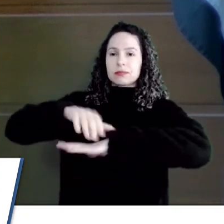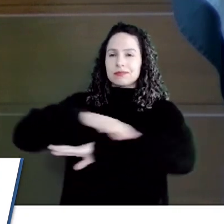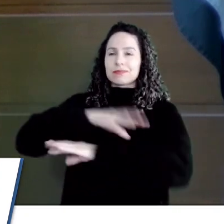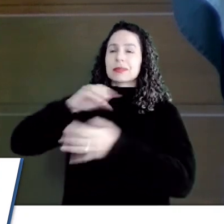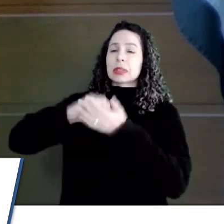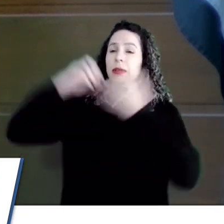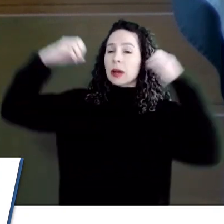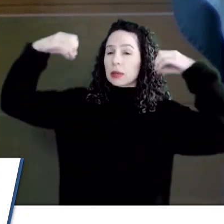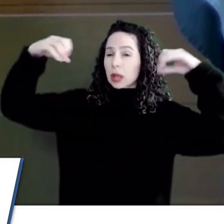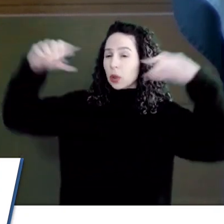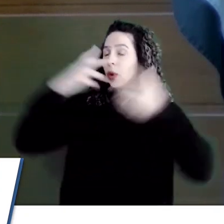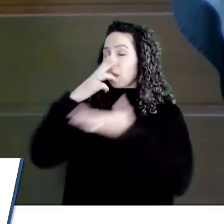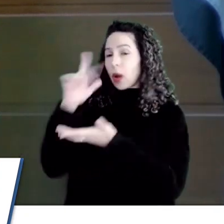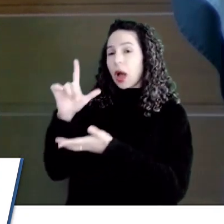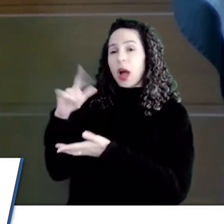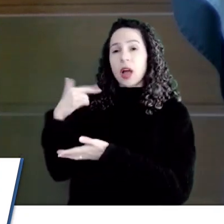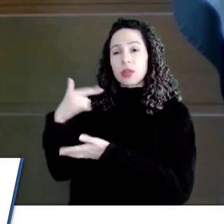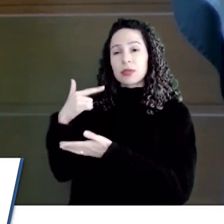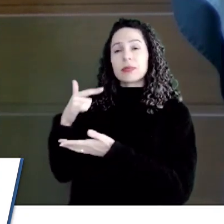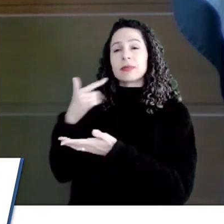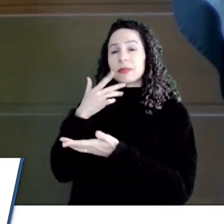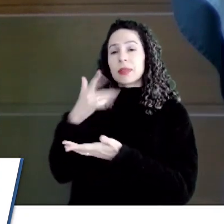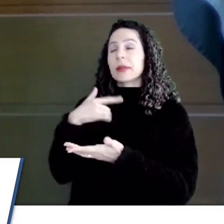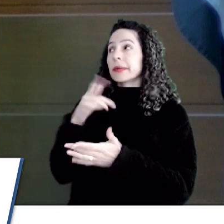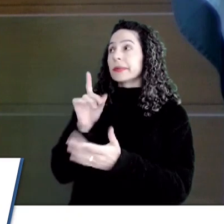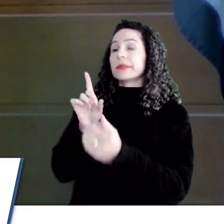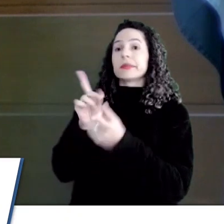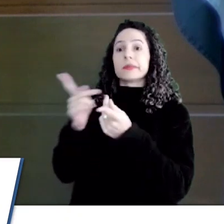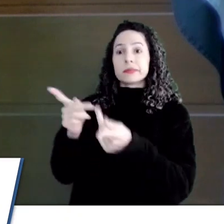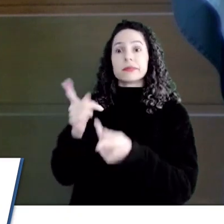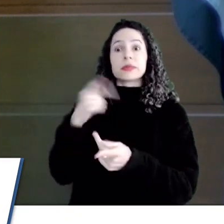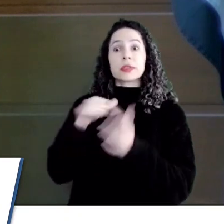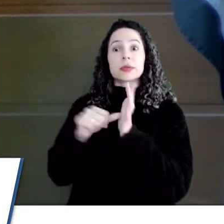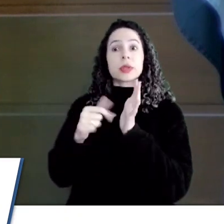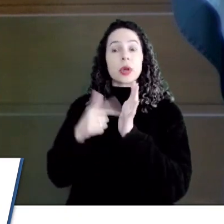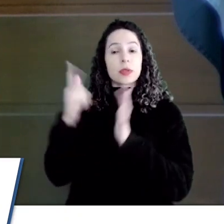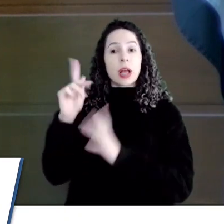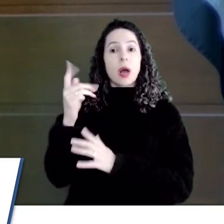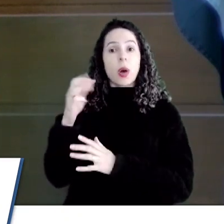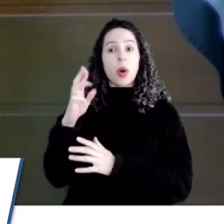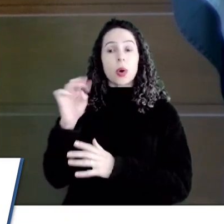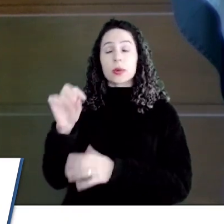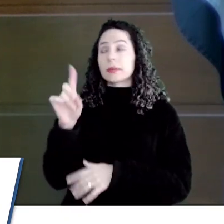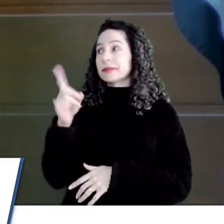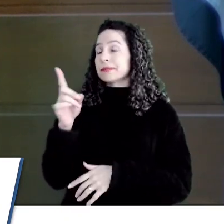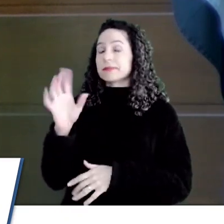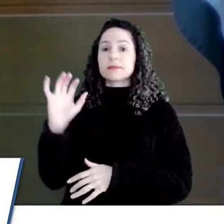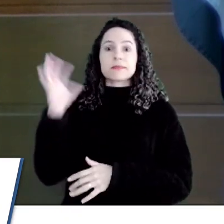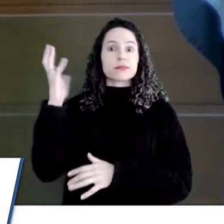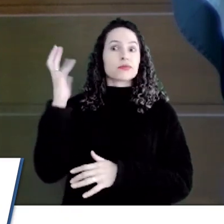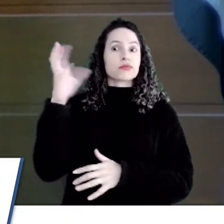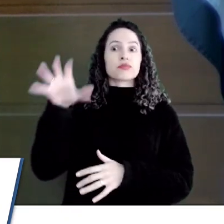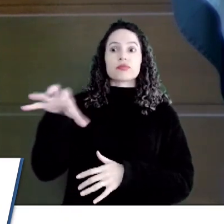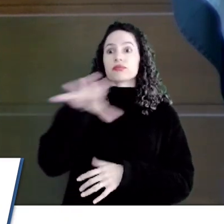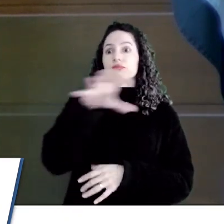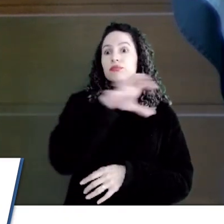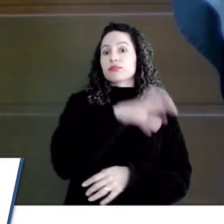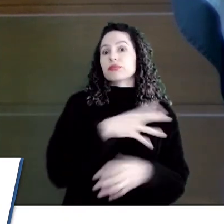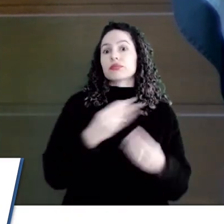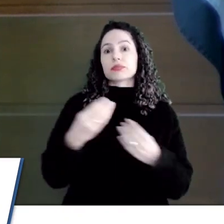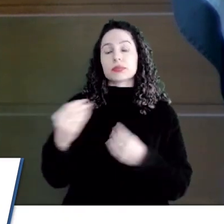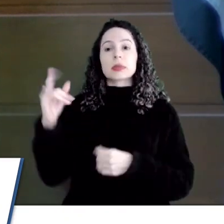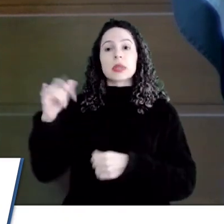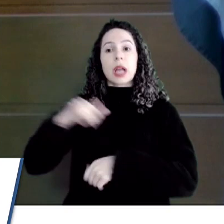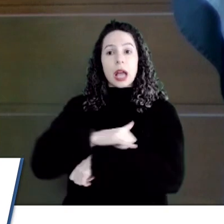falou aqui. Estive nessa praça aí, Lurdinha, duas vezes lá no Horto, mas isso é uma coisa que acontece em vários pontos da cidade. E lá no aeroporto